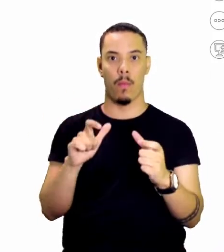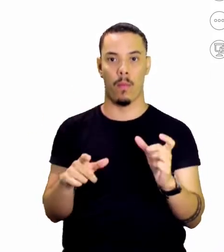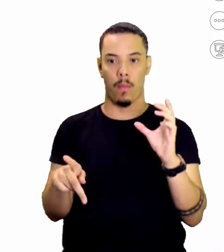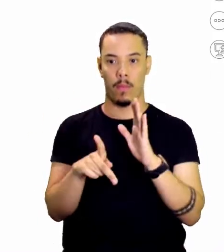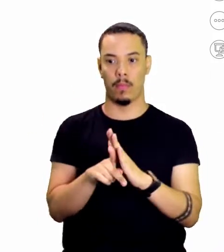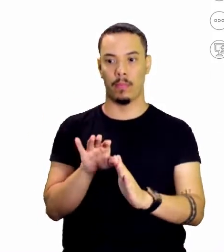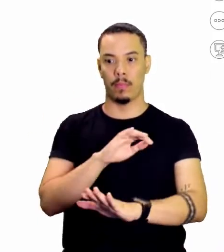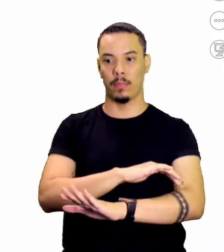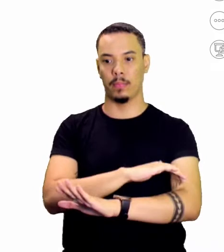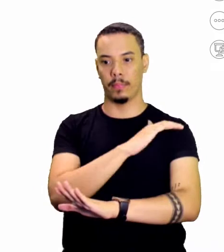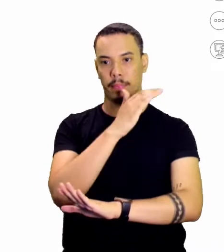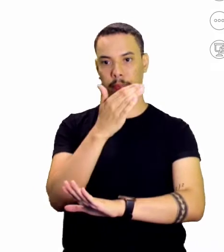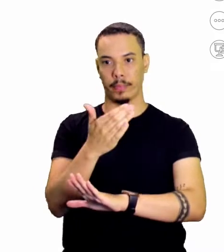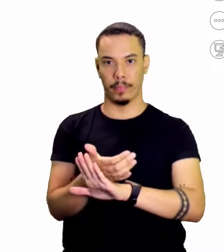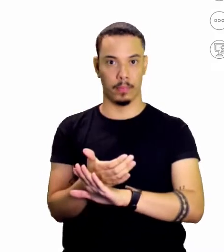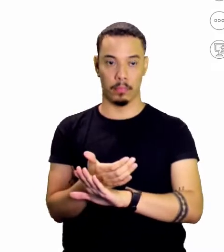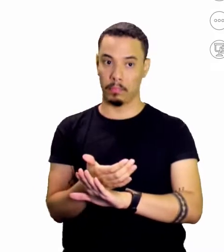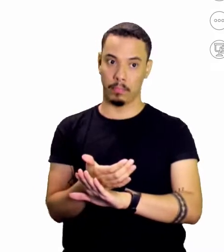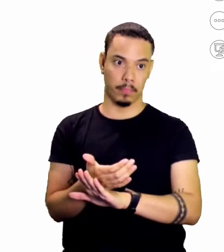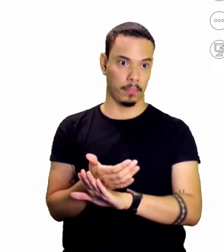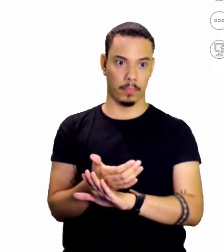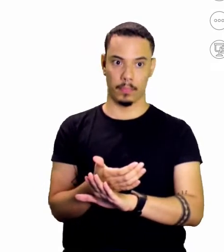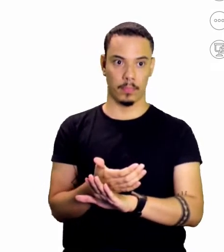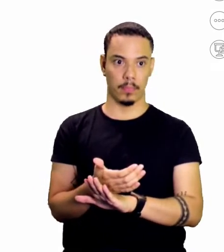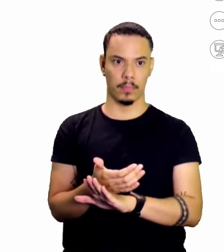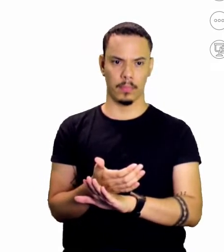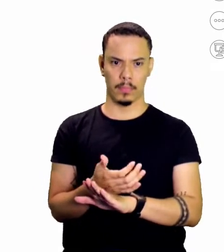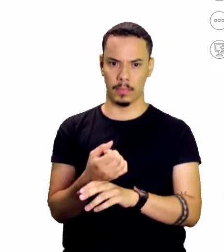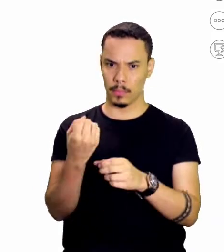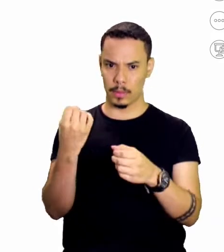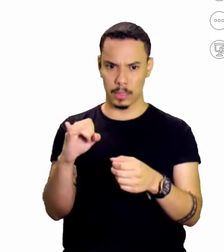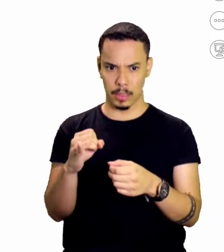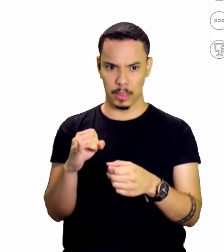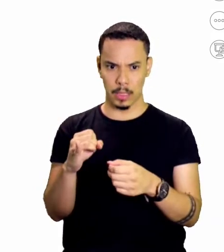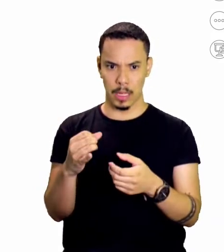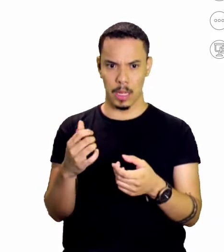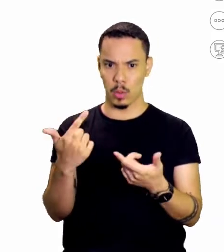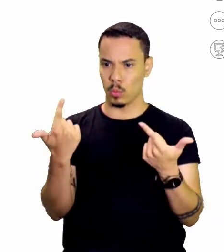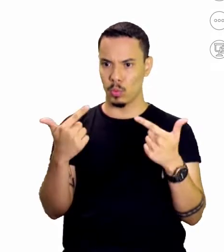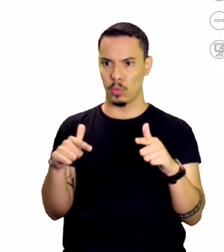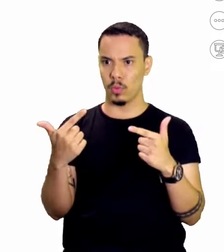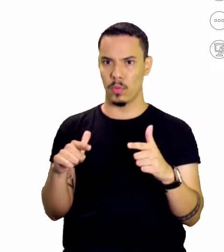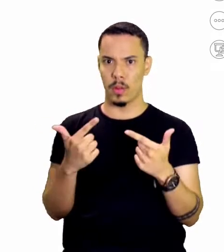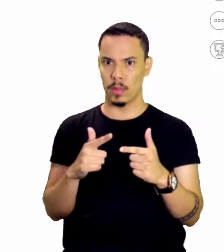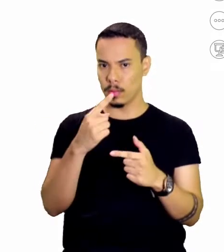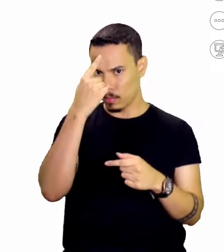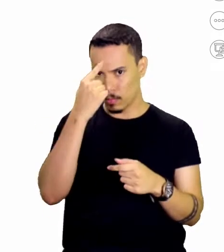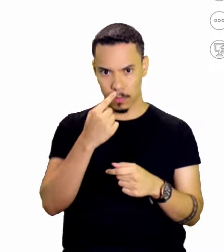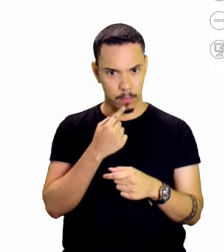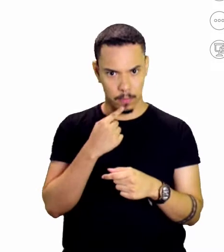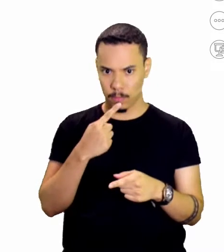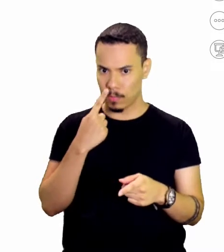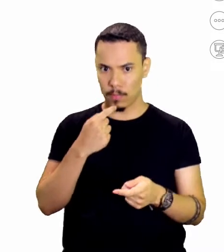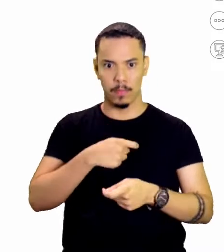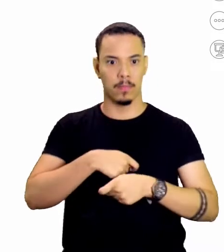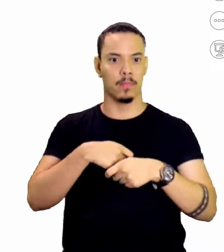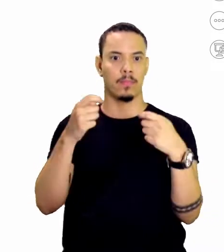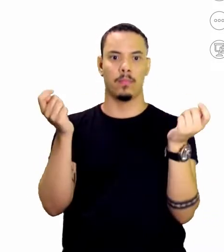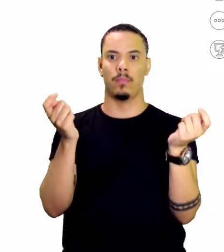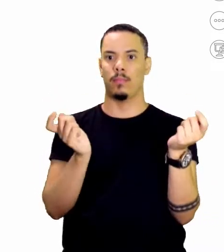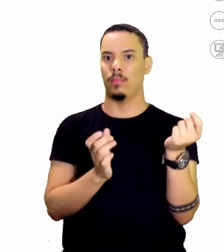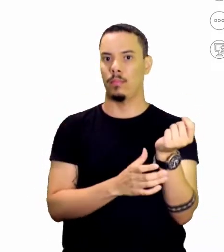da quadra Pois é então fica sua imagem era possível saber não volta dessa vocês tem muito